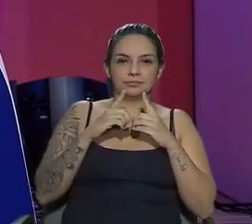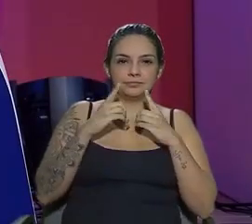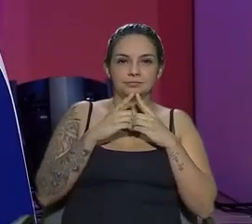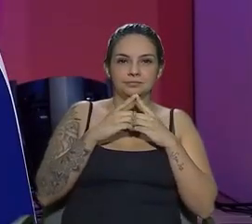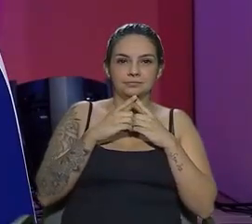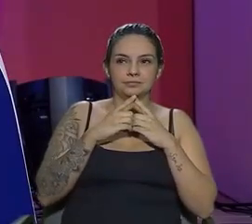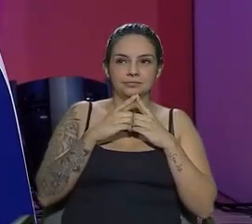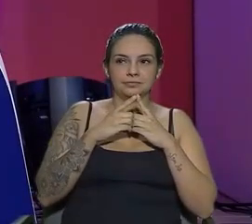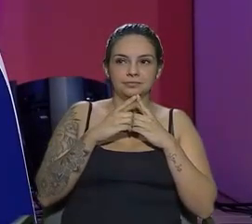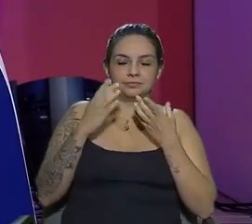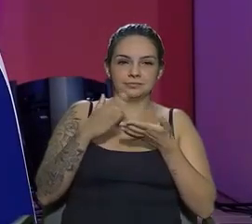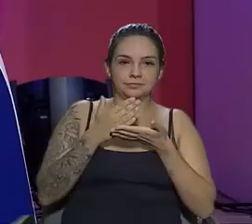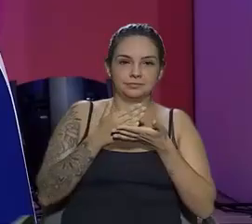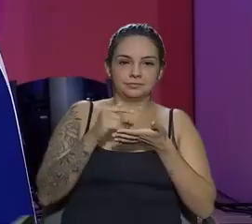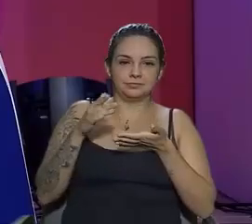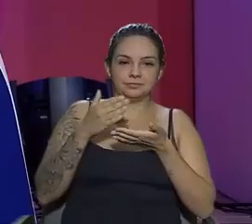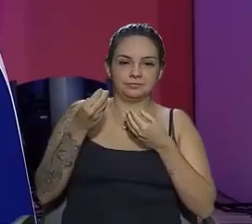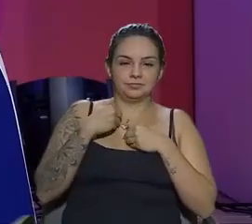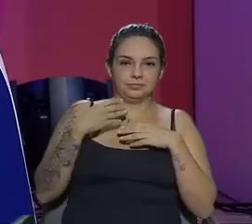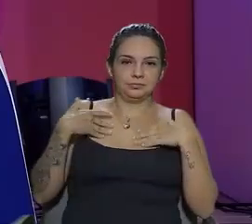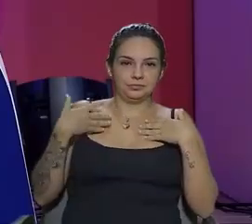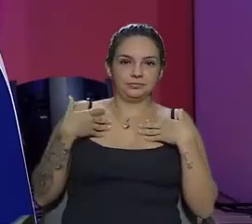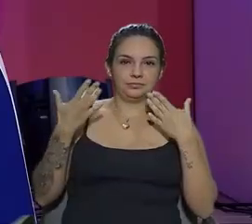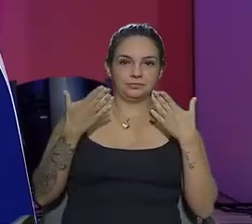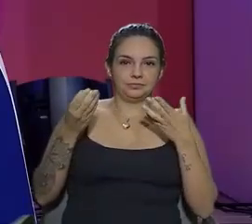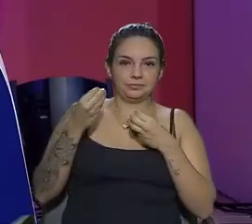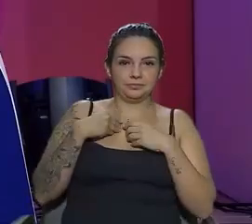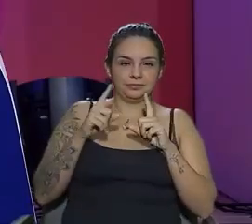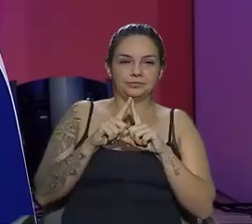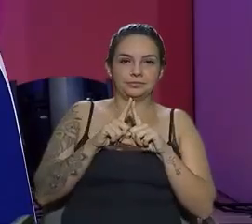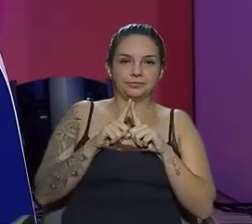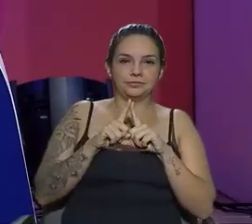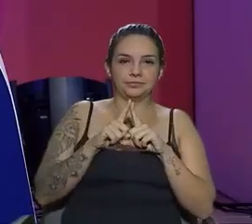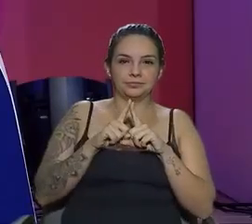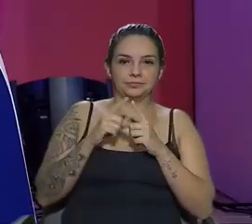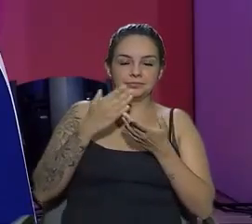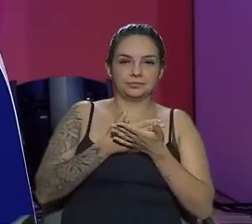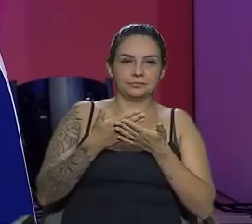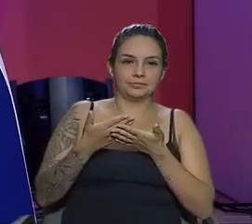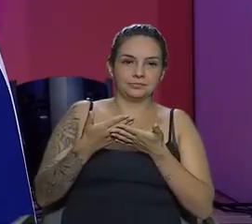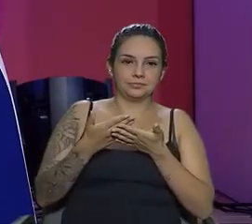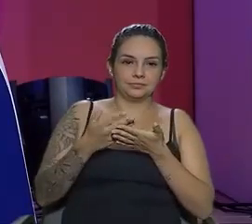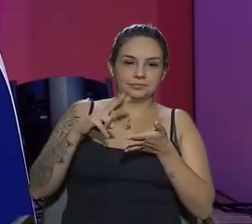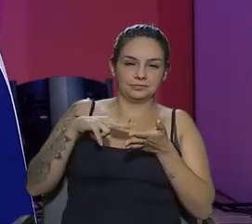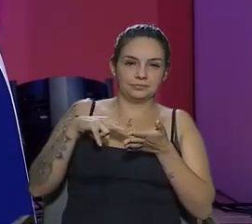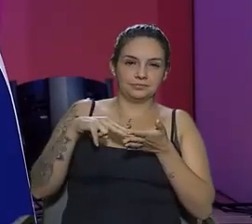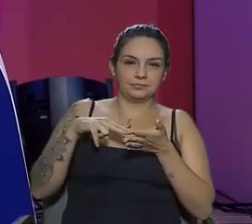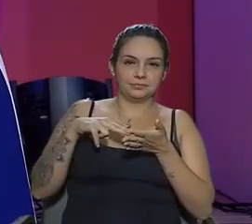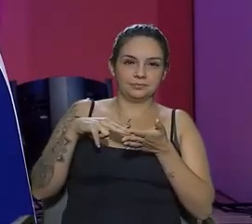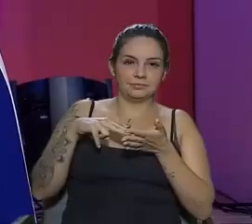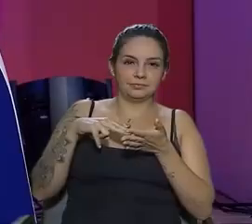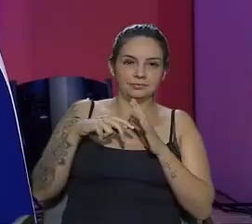dialogar sobre meu livro, né? Esse livro que me deu tanta alegria e que ainda me dá muita alegria, a partir das